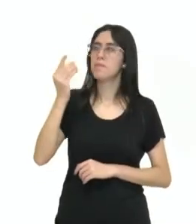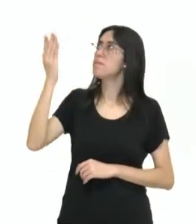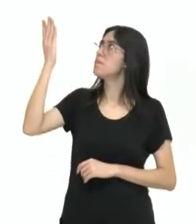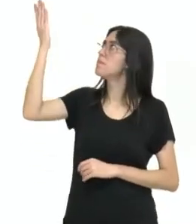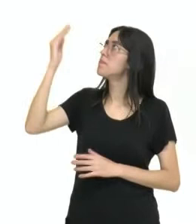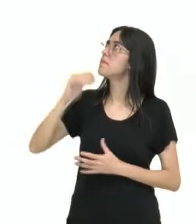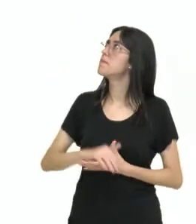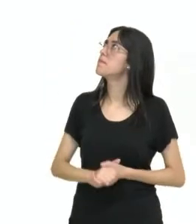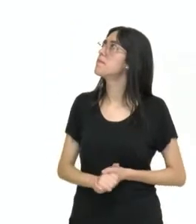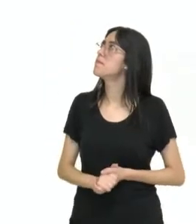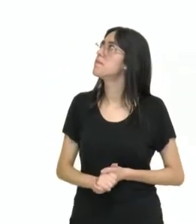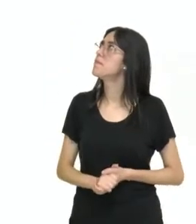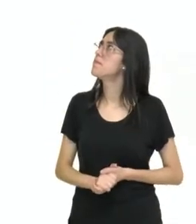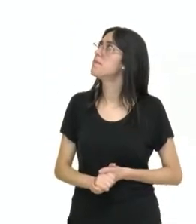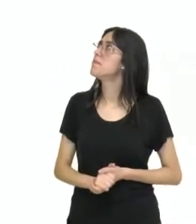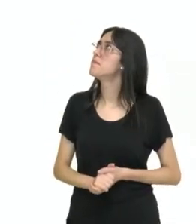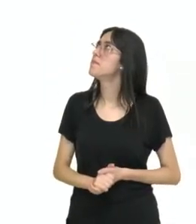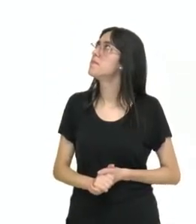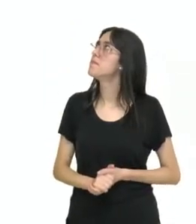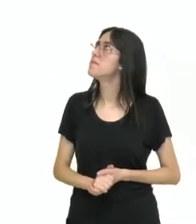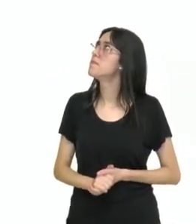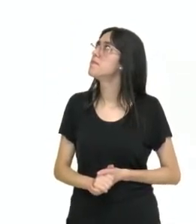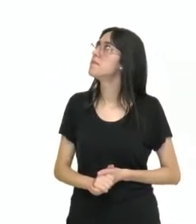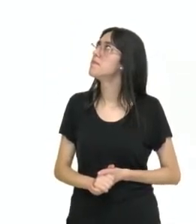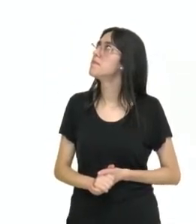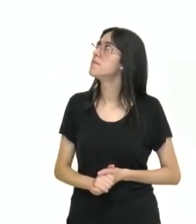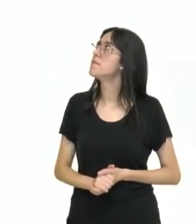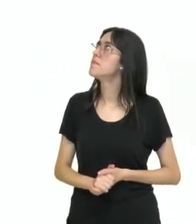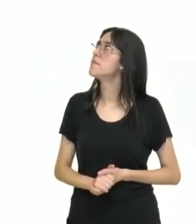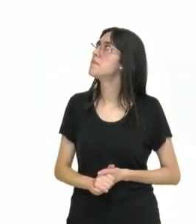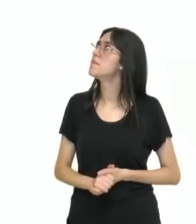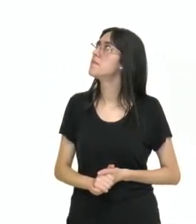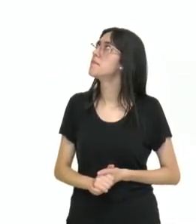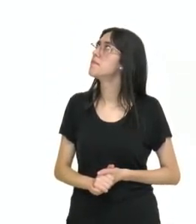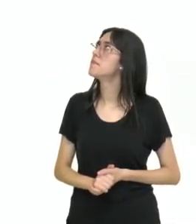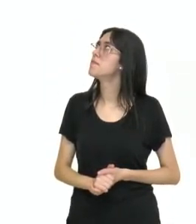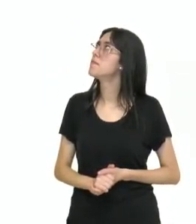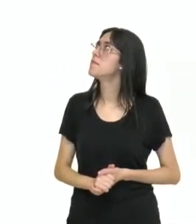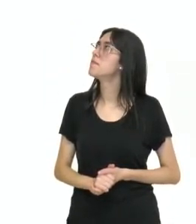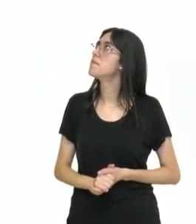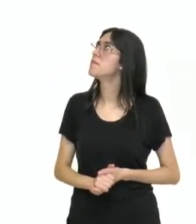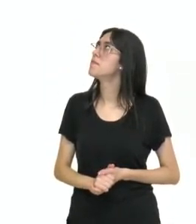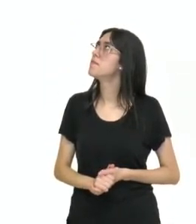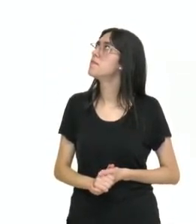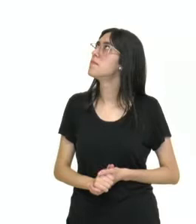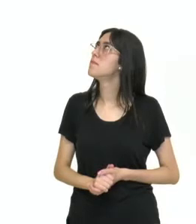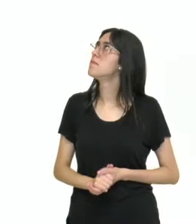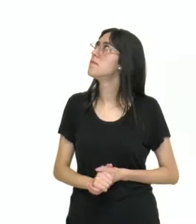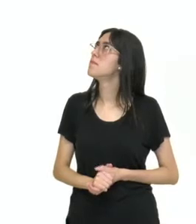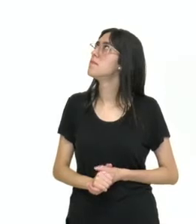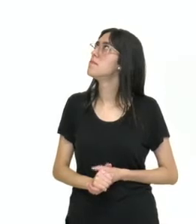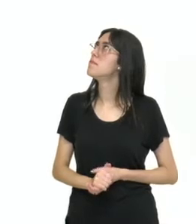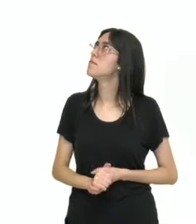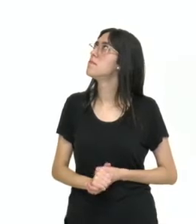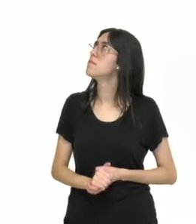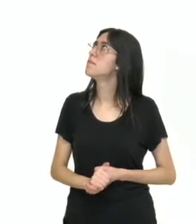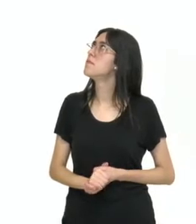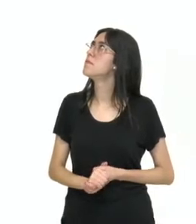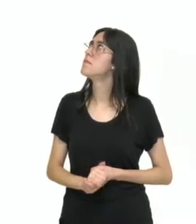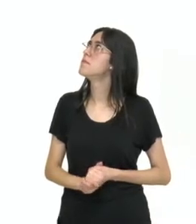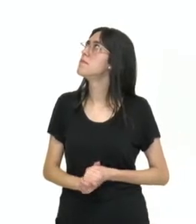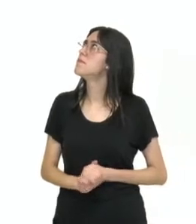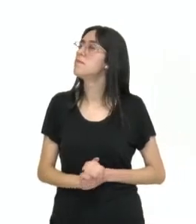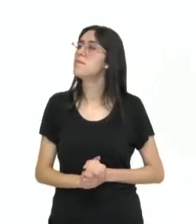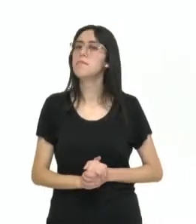Consultamos a nuestros colegas de las distintas ediciones internacionales de Huffington Post